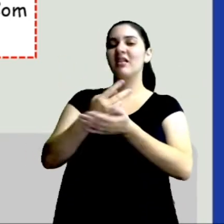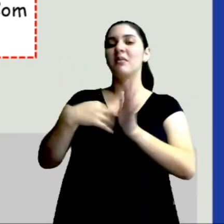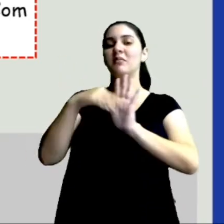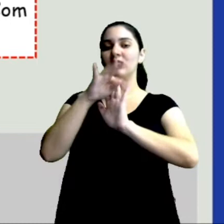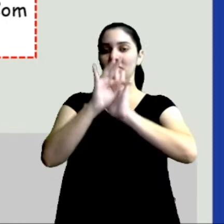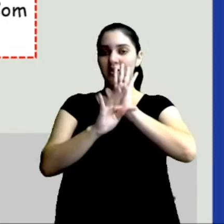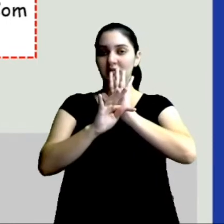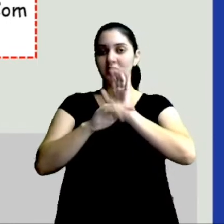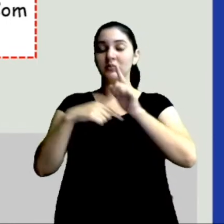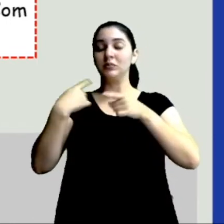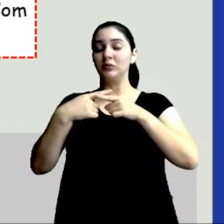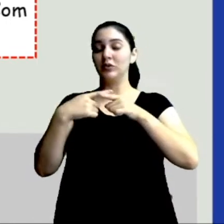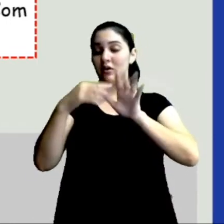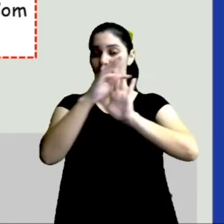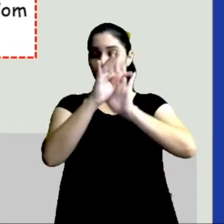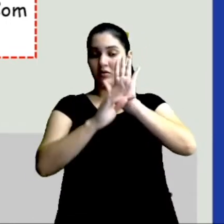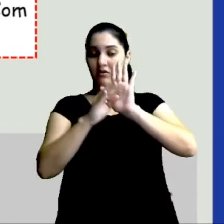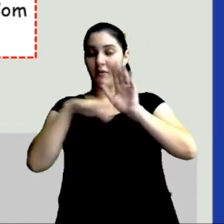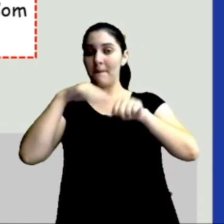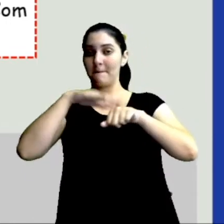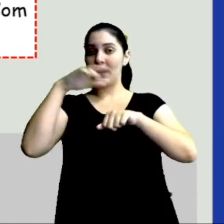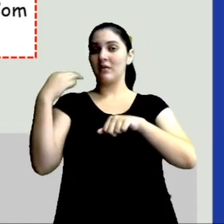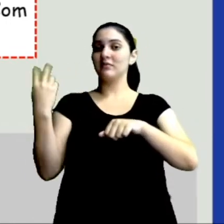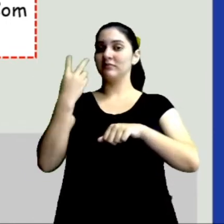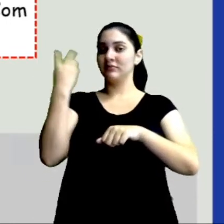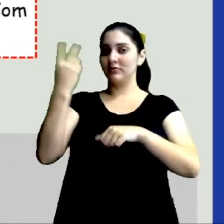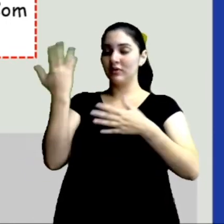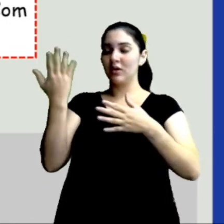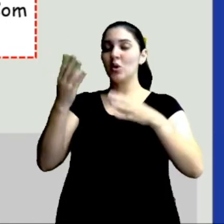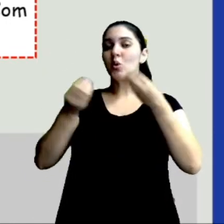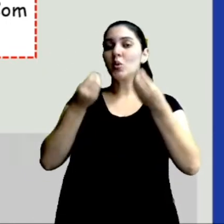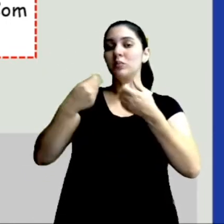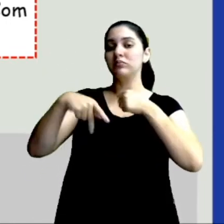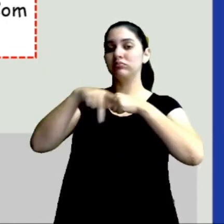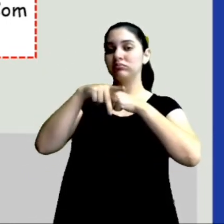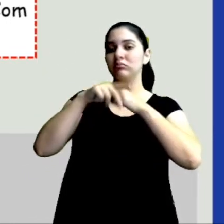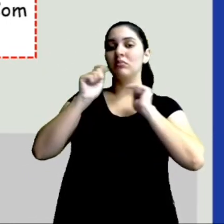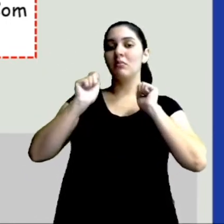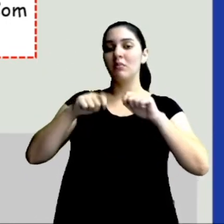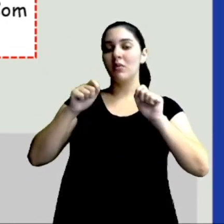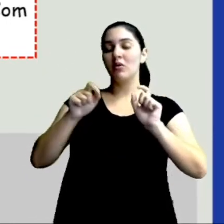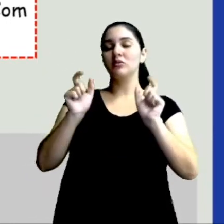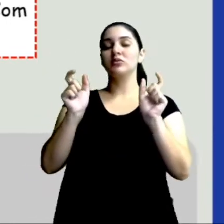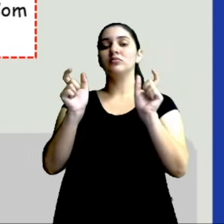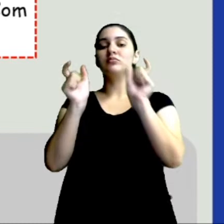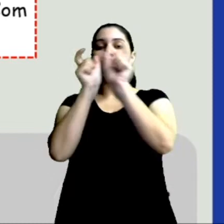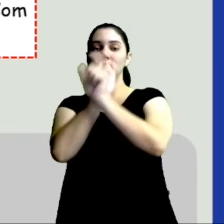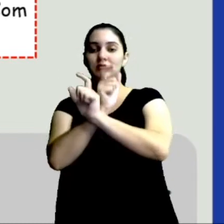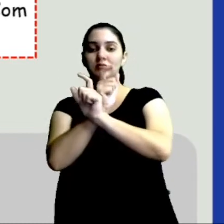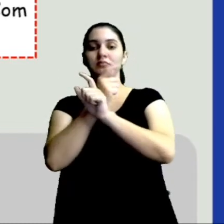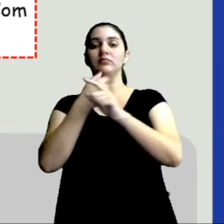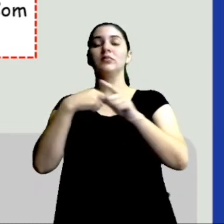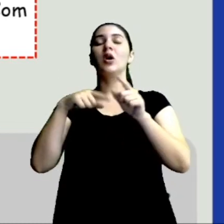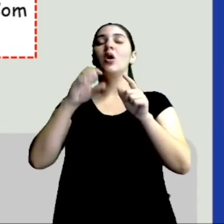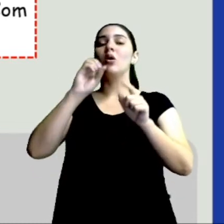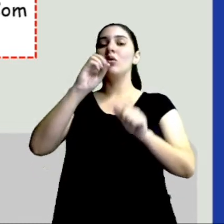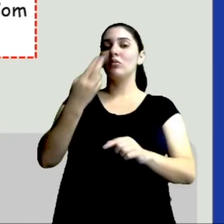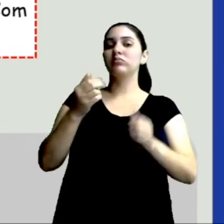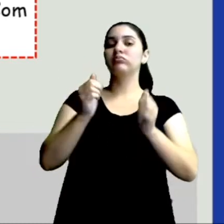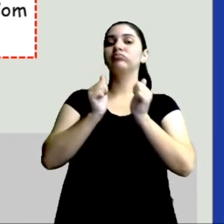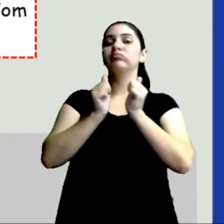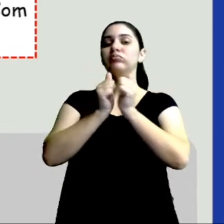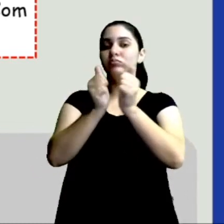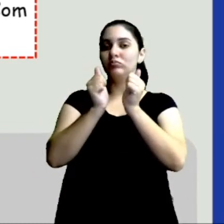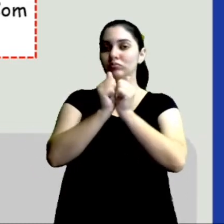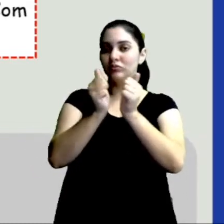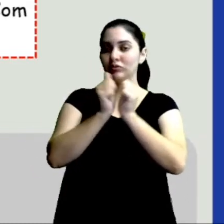fica muito mais valorizado. Então, como o pronome ele pode substituir ou acompanhar, ele se classifica assim também. Quando